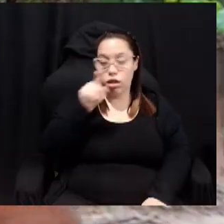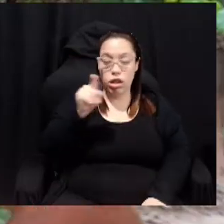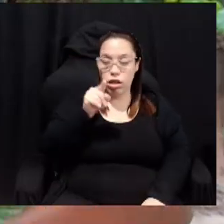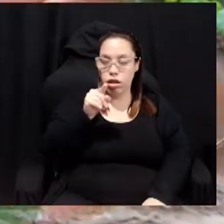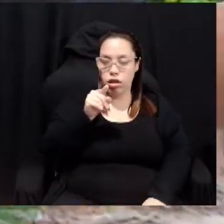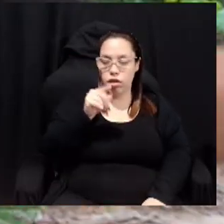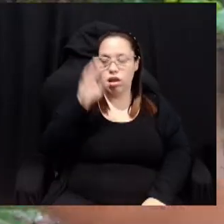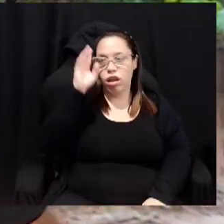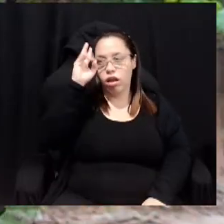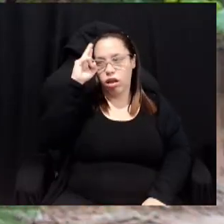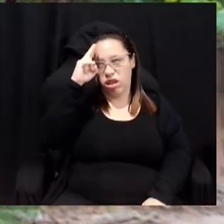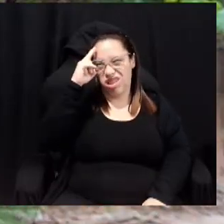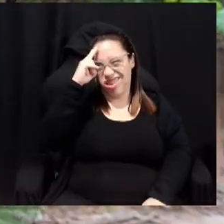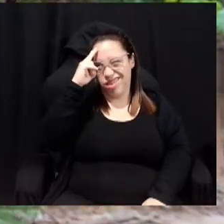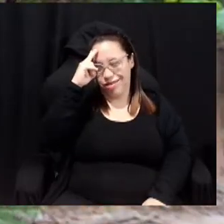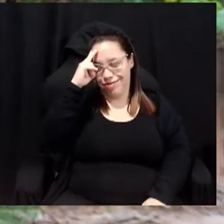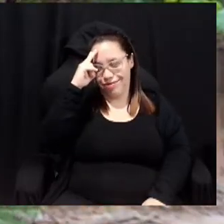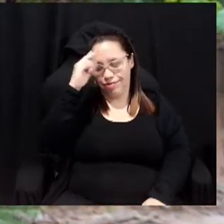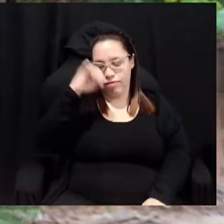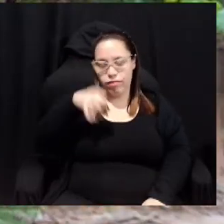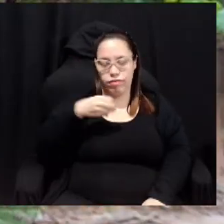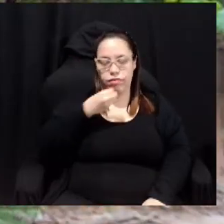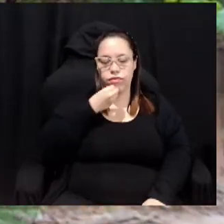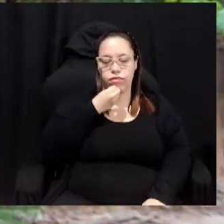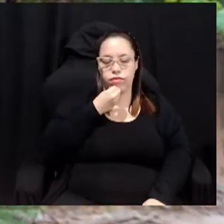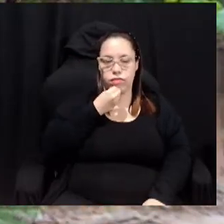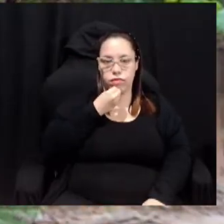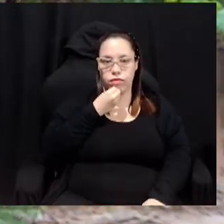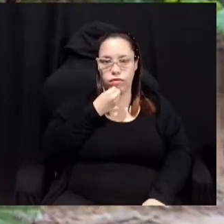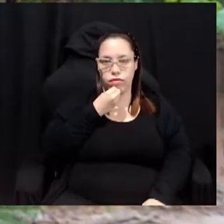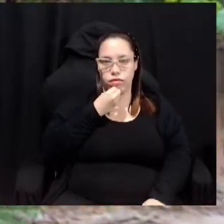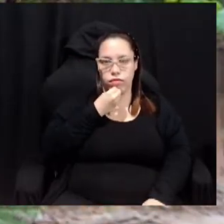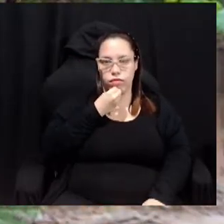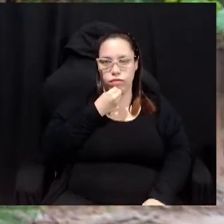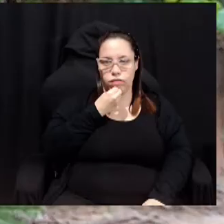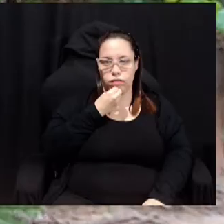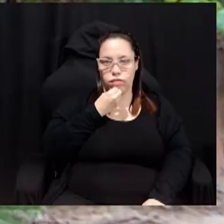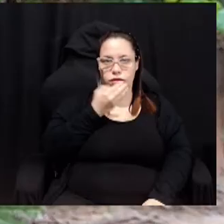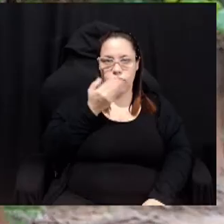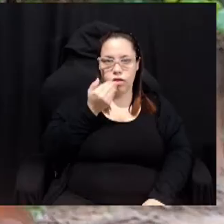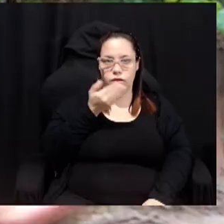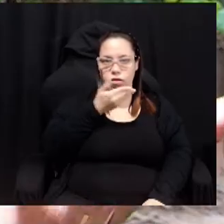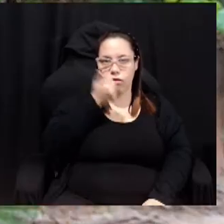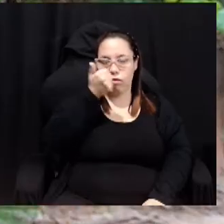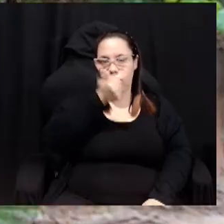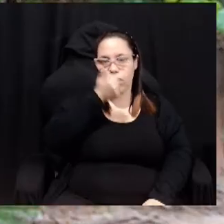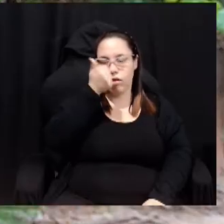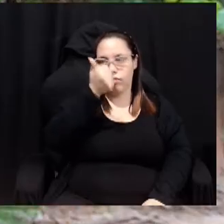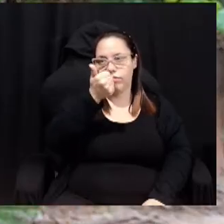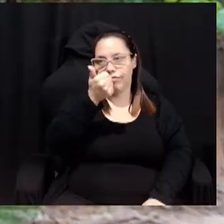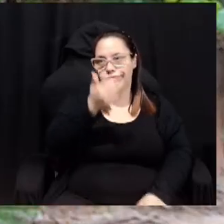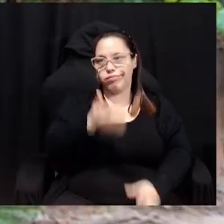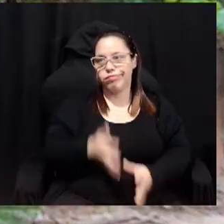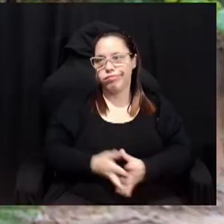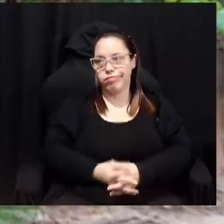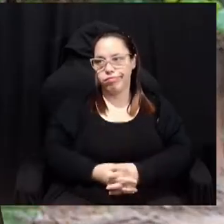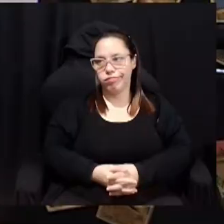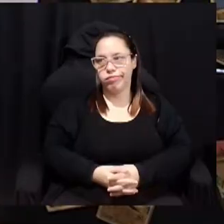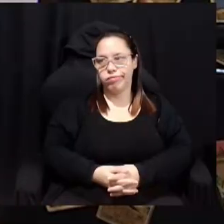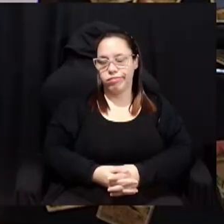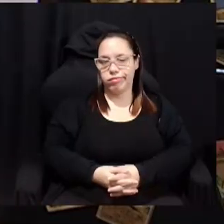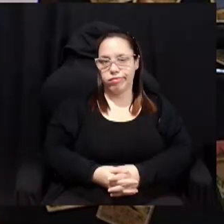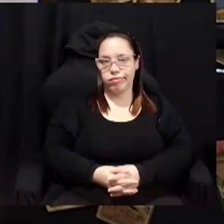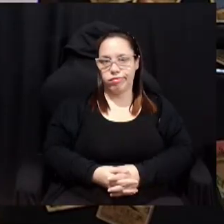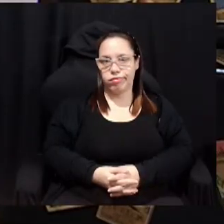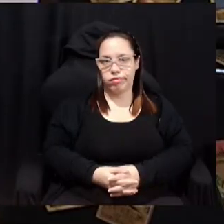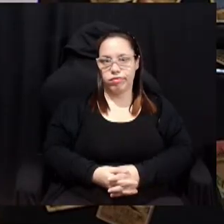ser reaproveitado para várias pessoas que poderiam comer algo tremendo de algo que talvez iria embora para o lixo.